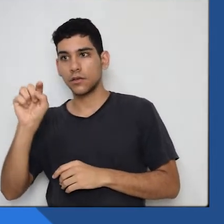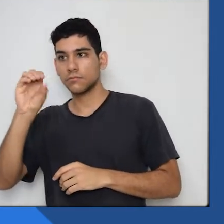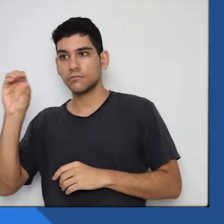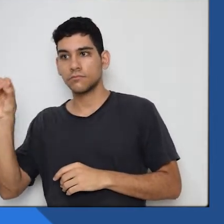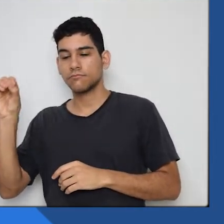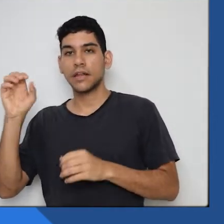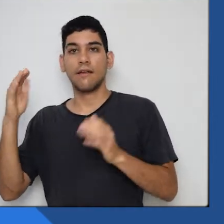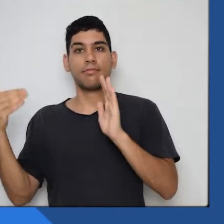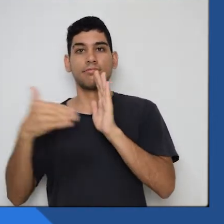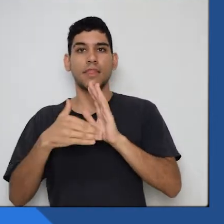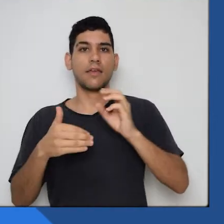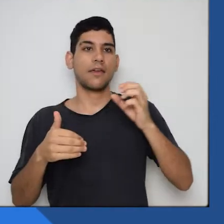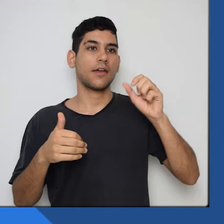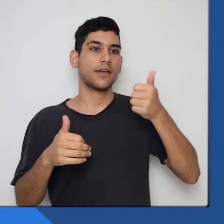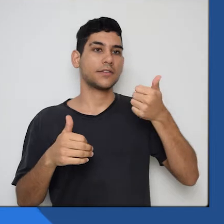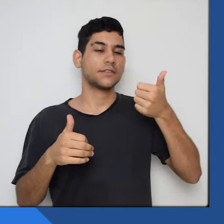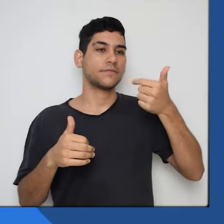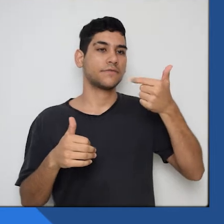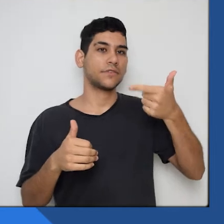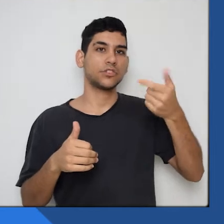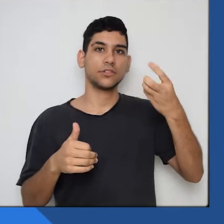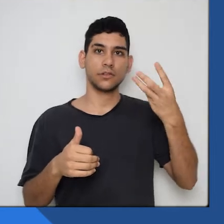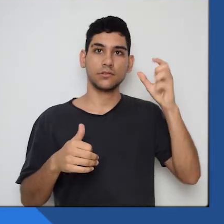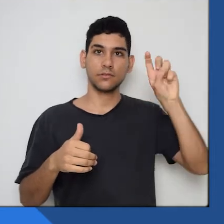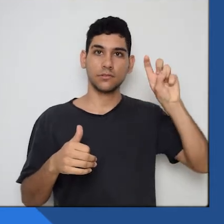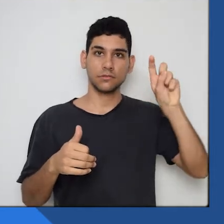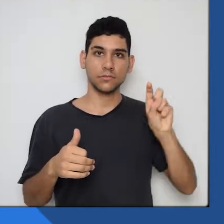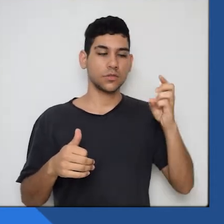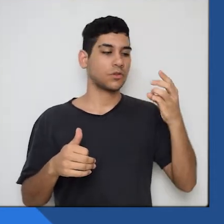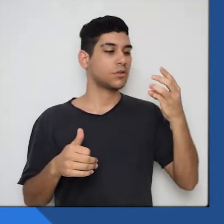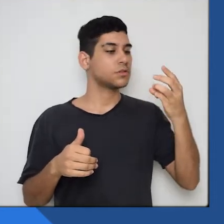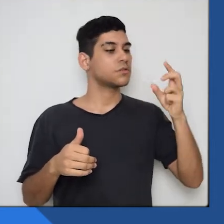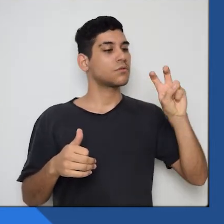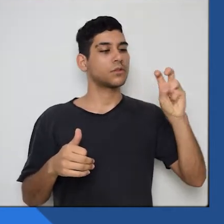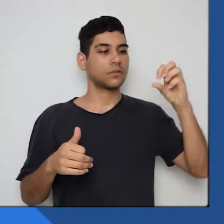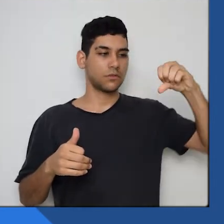as 23h59 da data final.